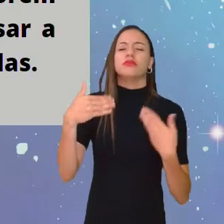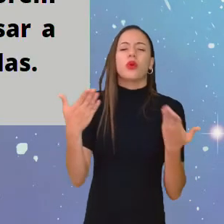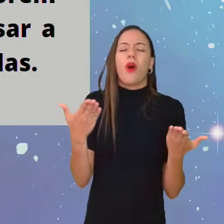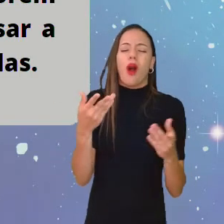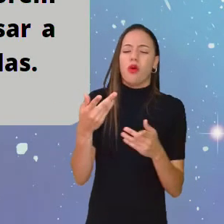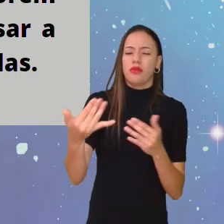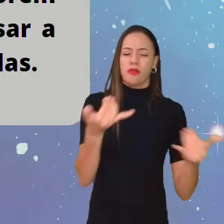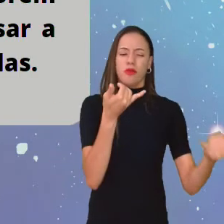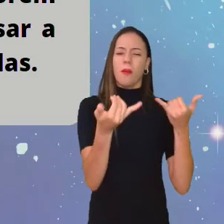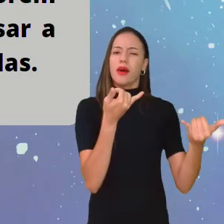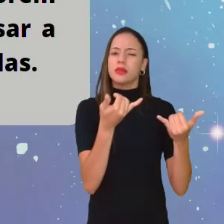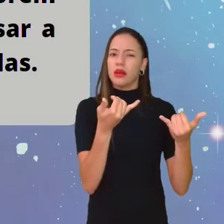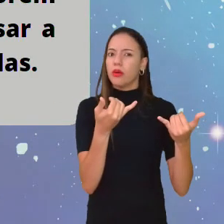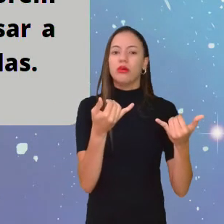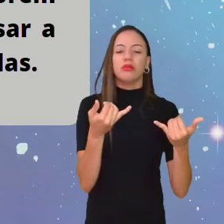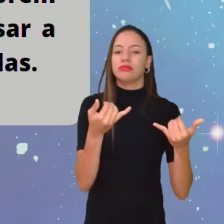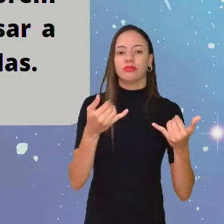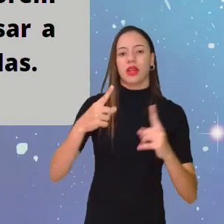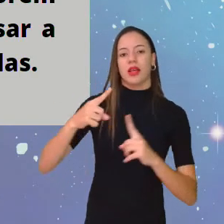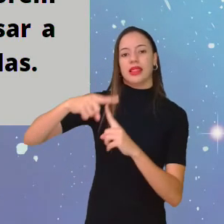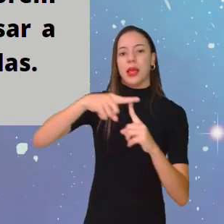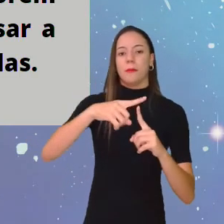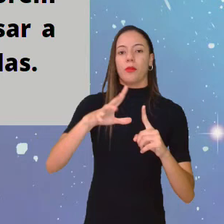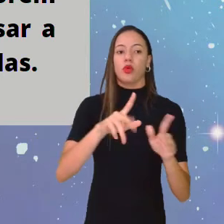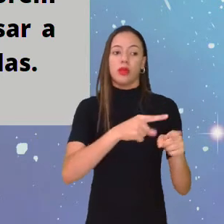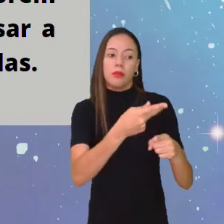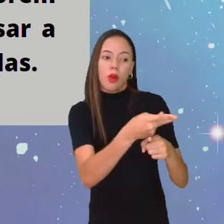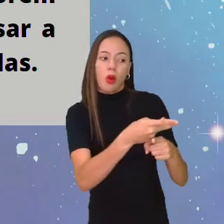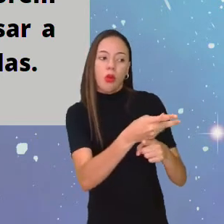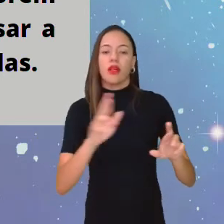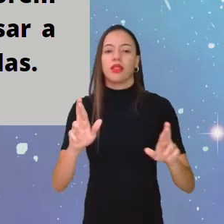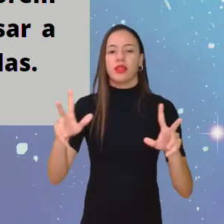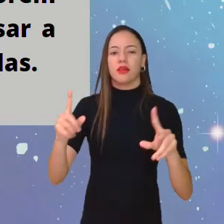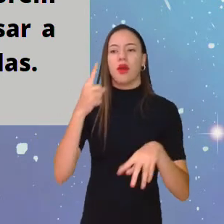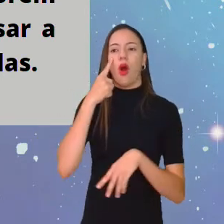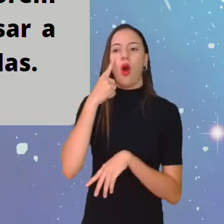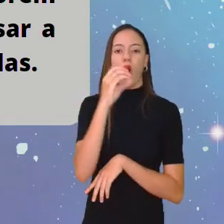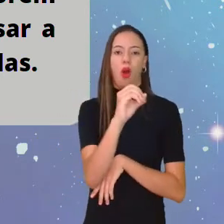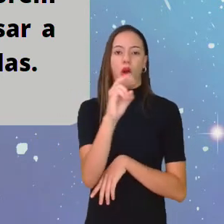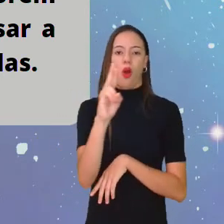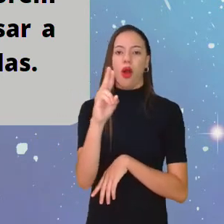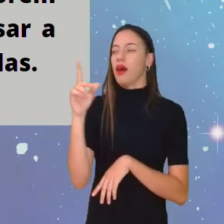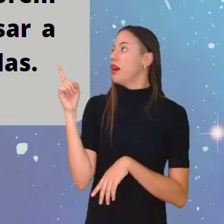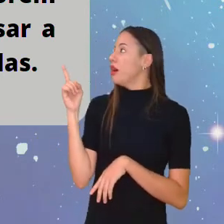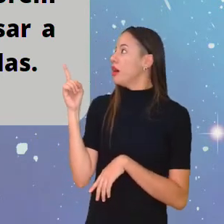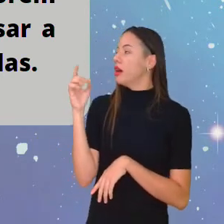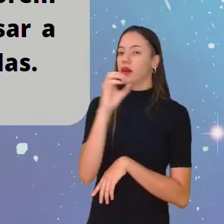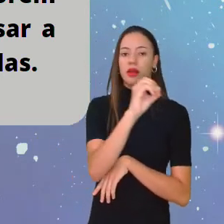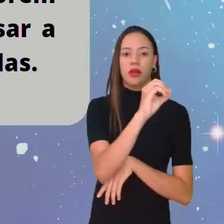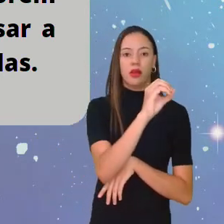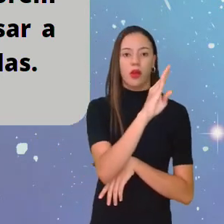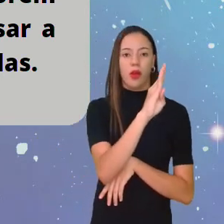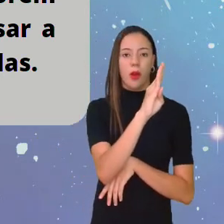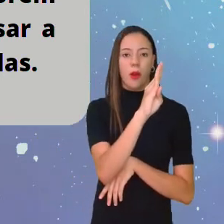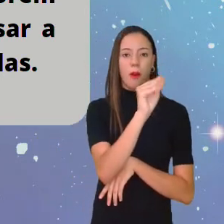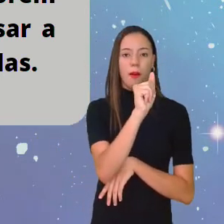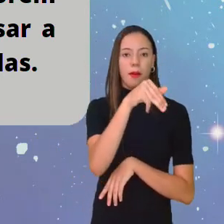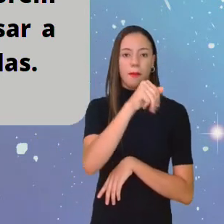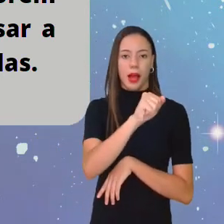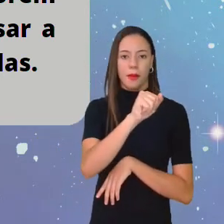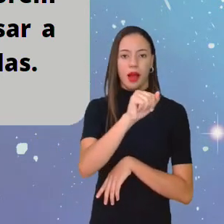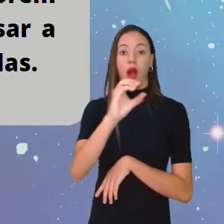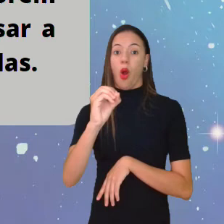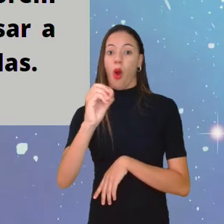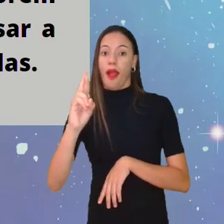buscas totalmente diferentes, né? O OR também, ó, como tem ali, ó, Obama, OR, Michele. Que